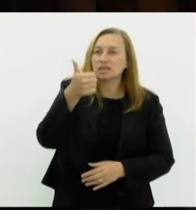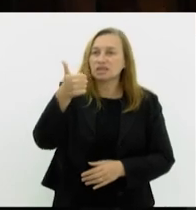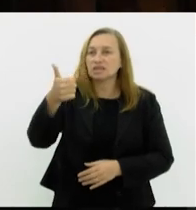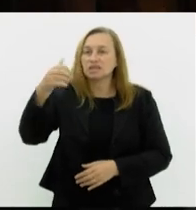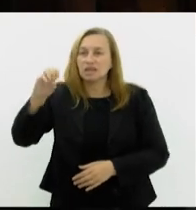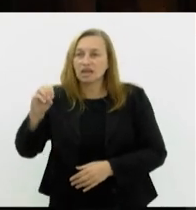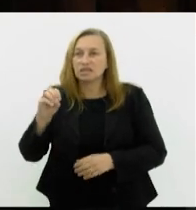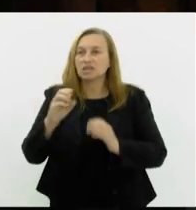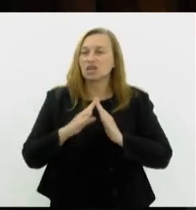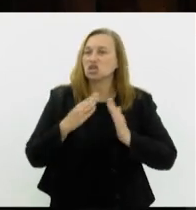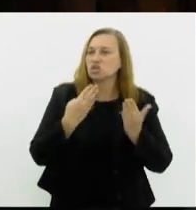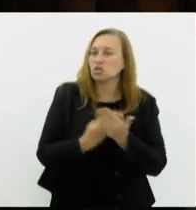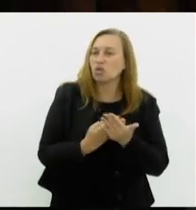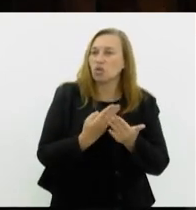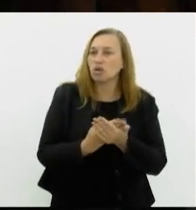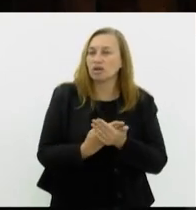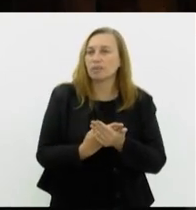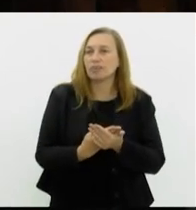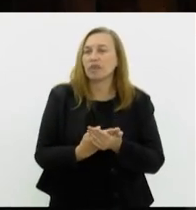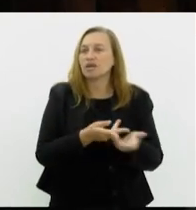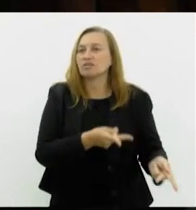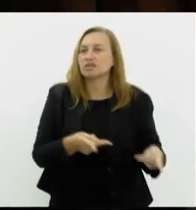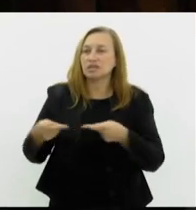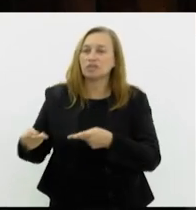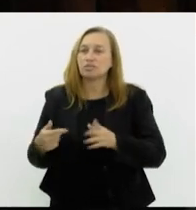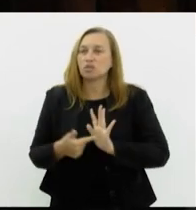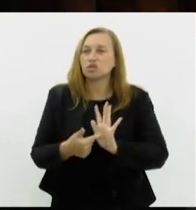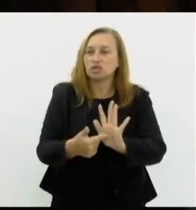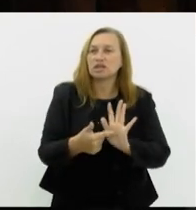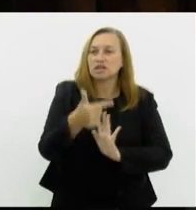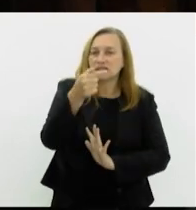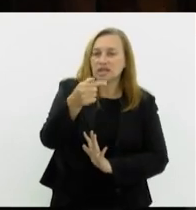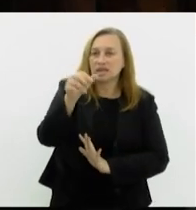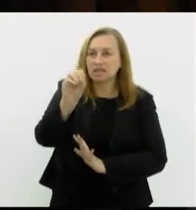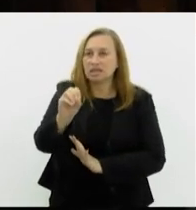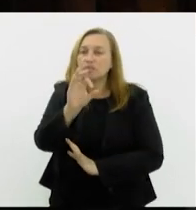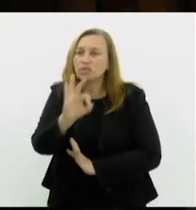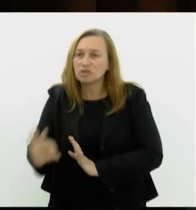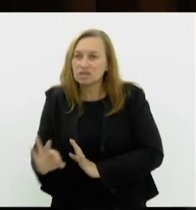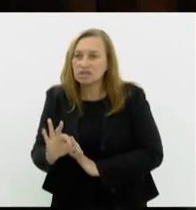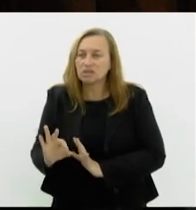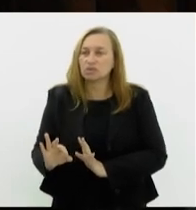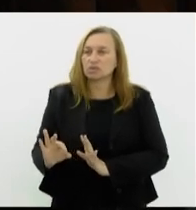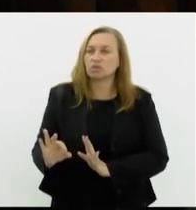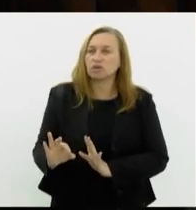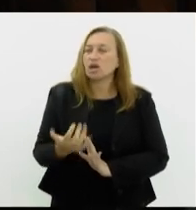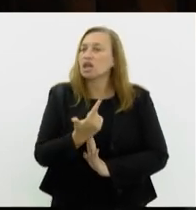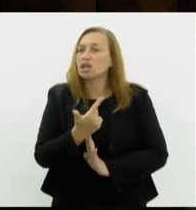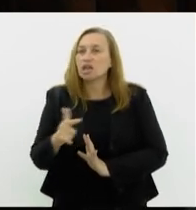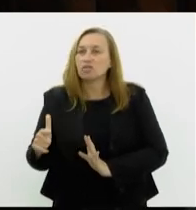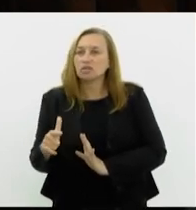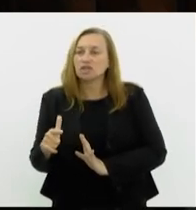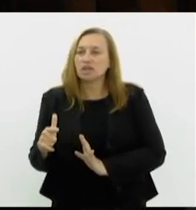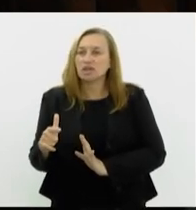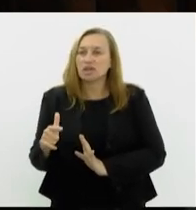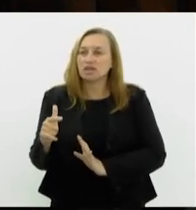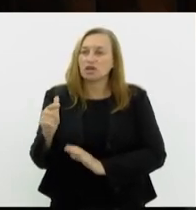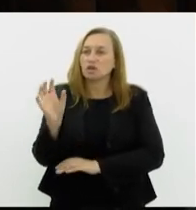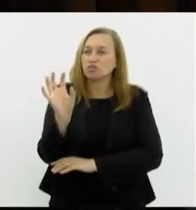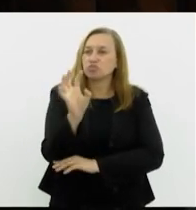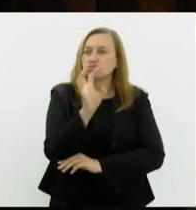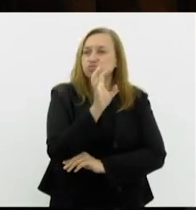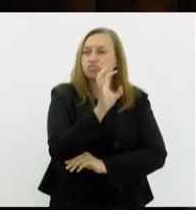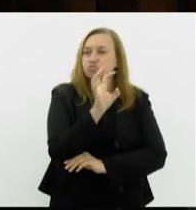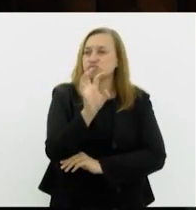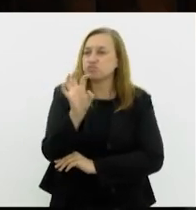equipe, mostrando que 70%, mais de 2/3 das nossas escolas, não tem climatização adequada.